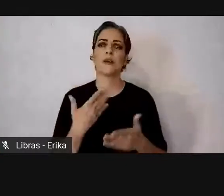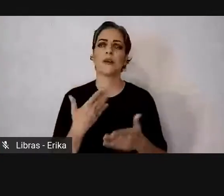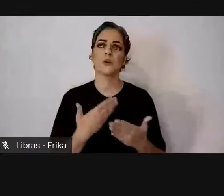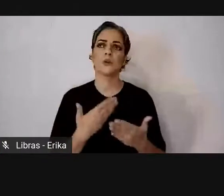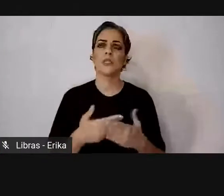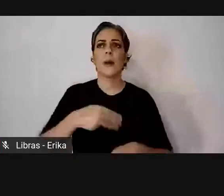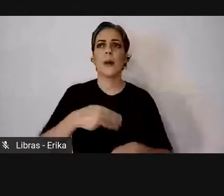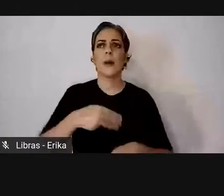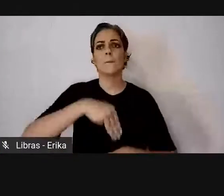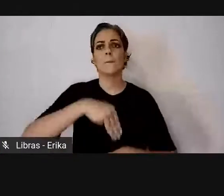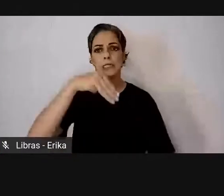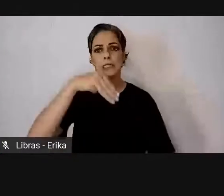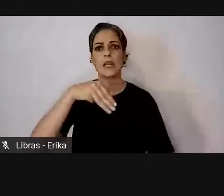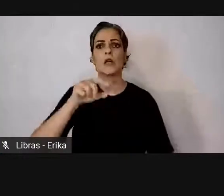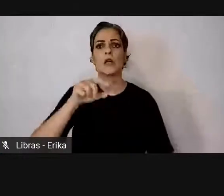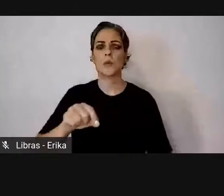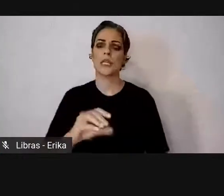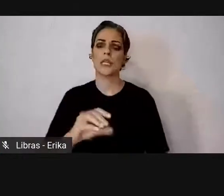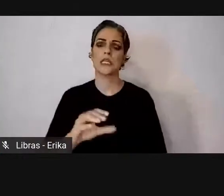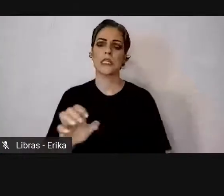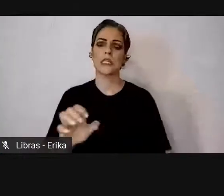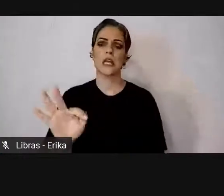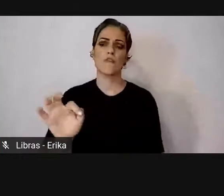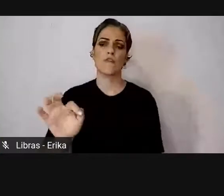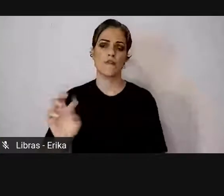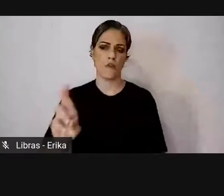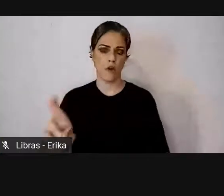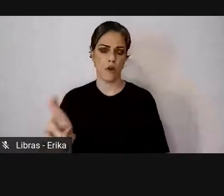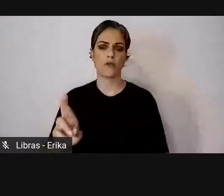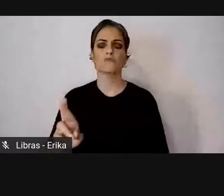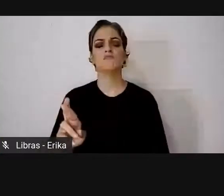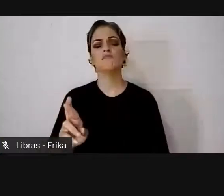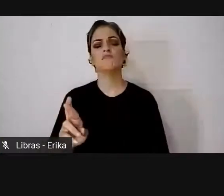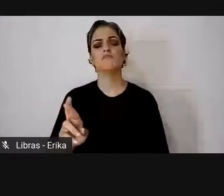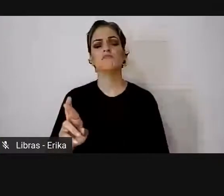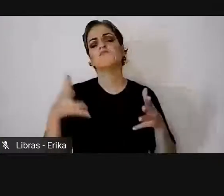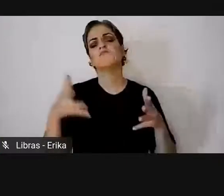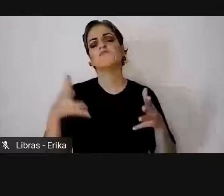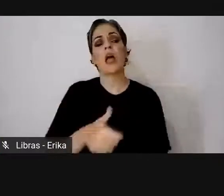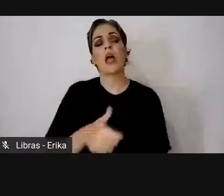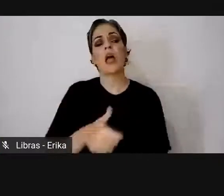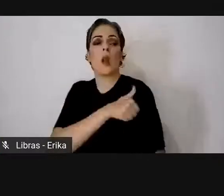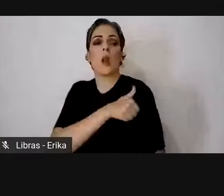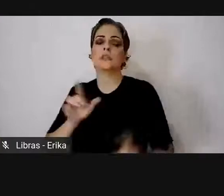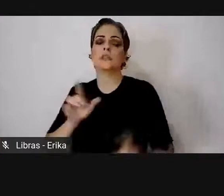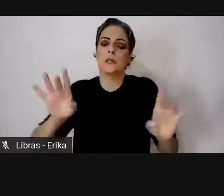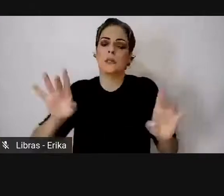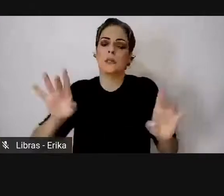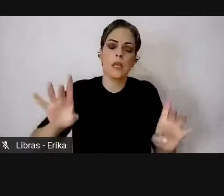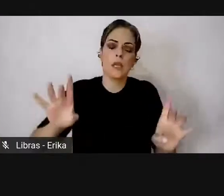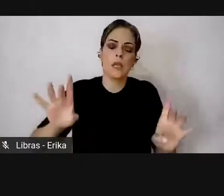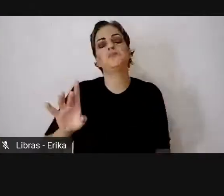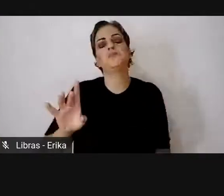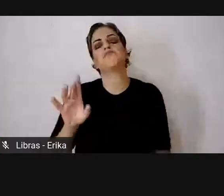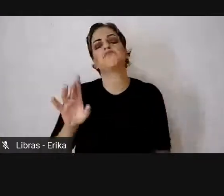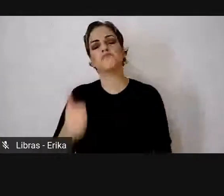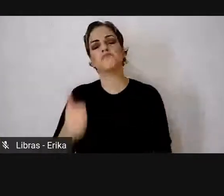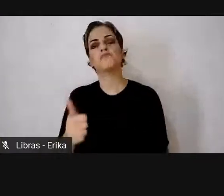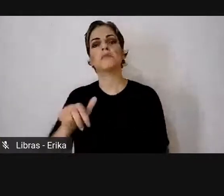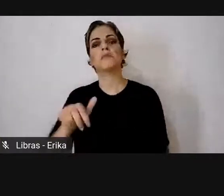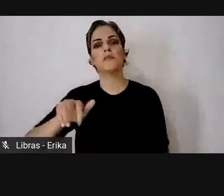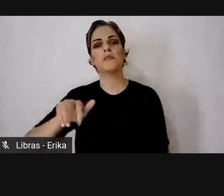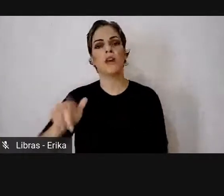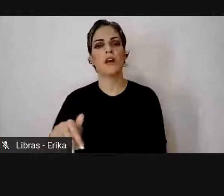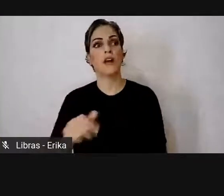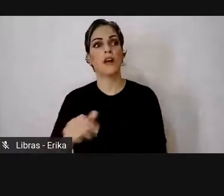no CEFOR, né? Entrei como aluno especial, e, para minha surpresa, existem matérias de exata no